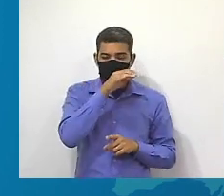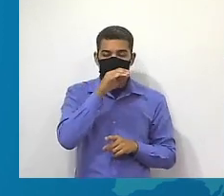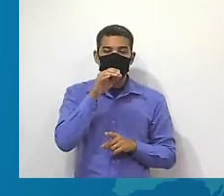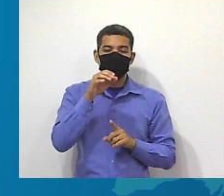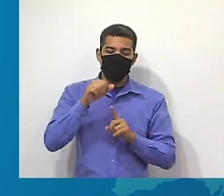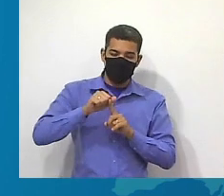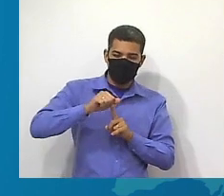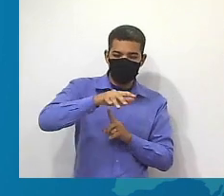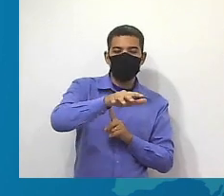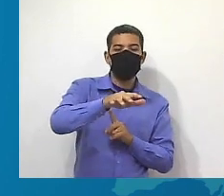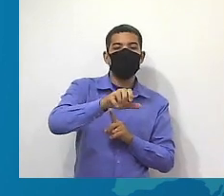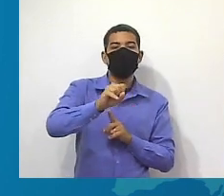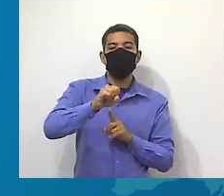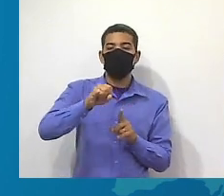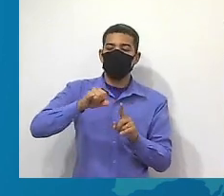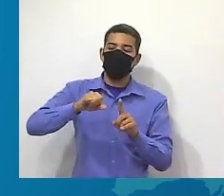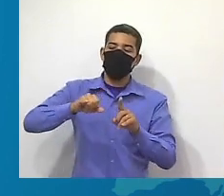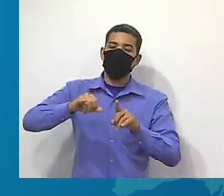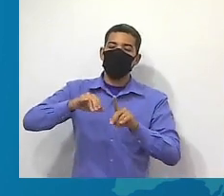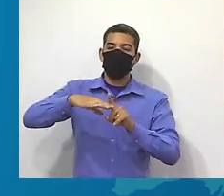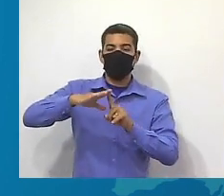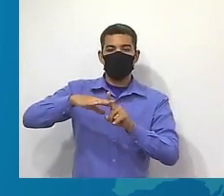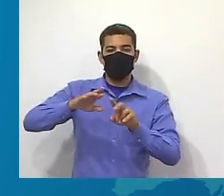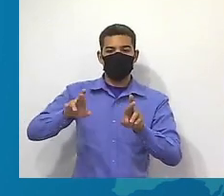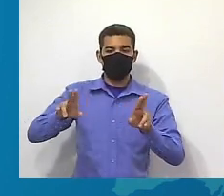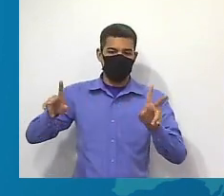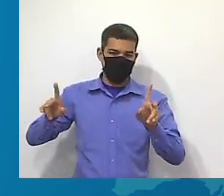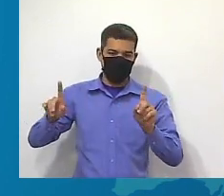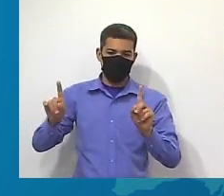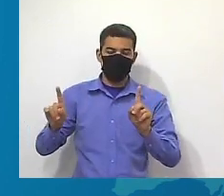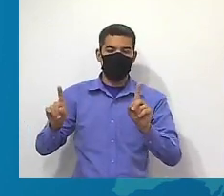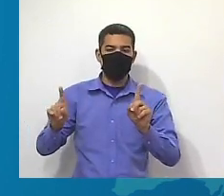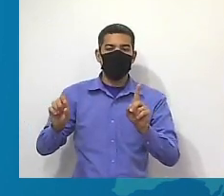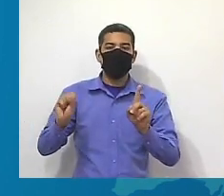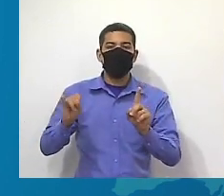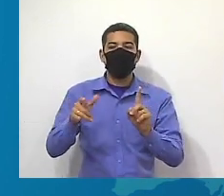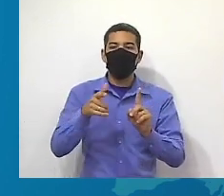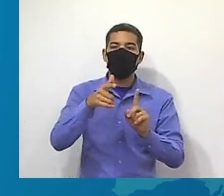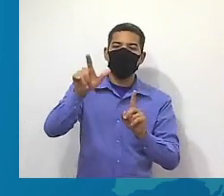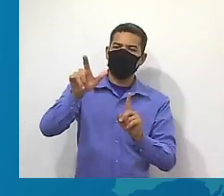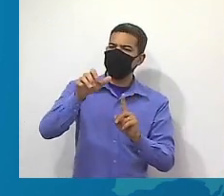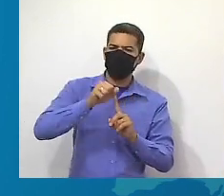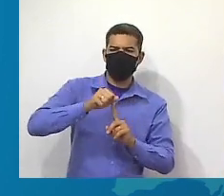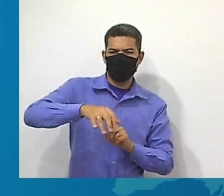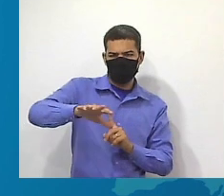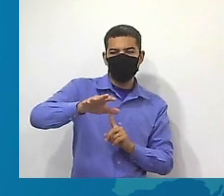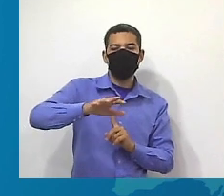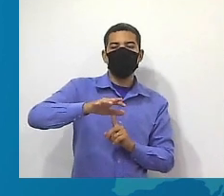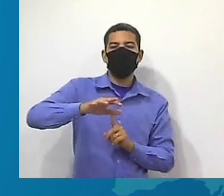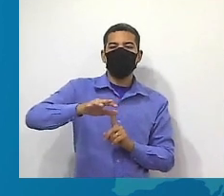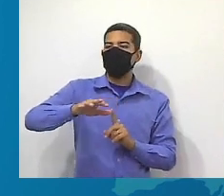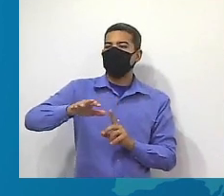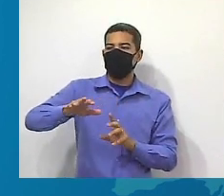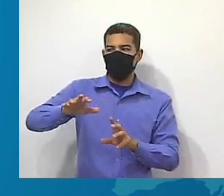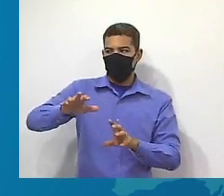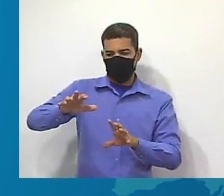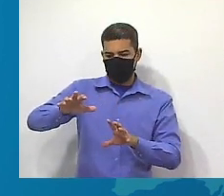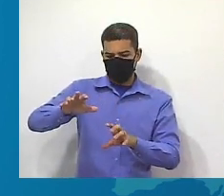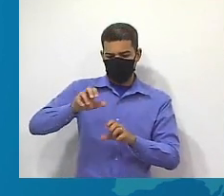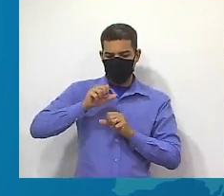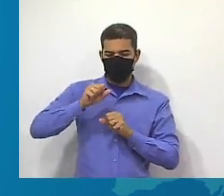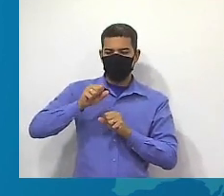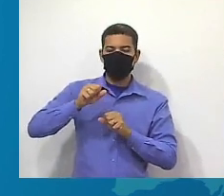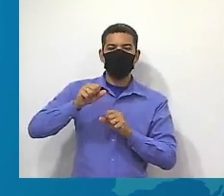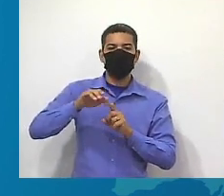calor quando tiver diferença de temperatura. Qualquer outra transmissão de energia que não dependa da temperatura, a gente